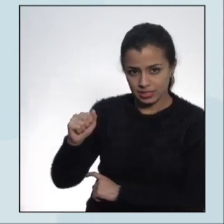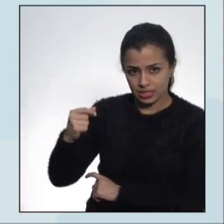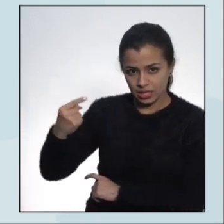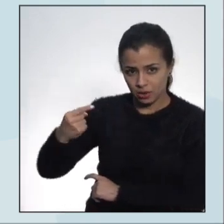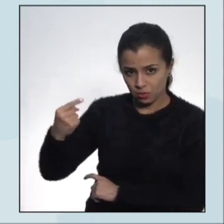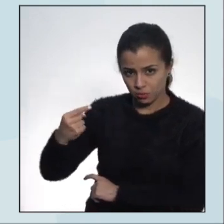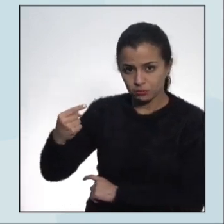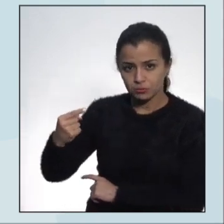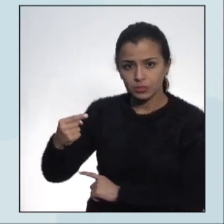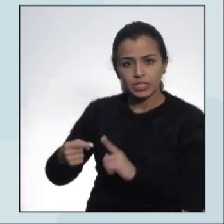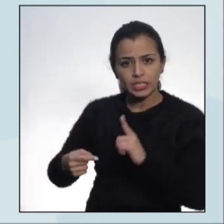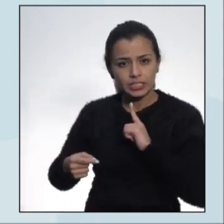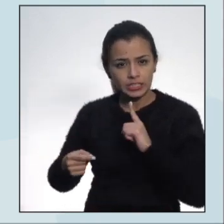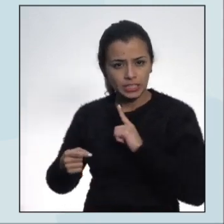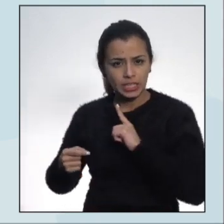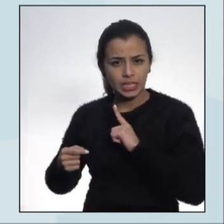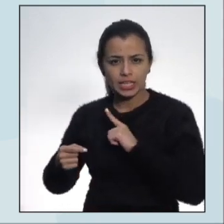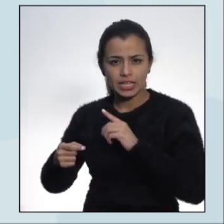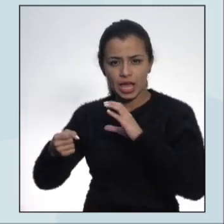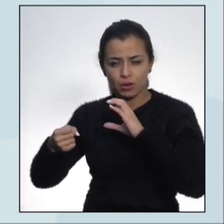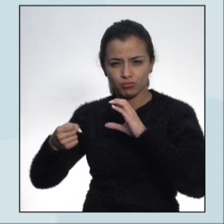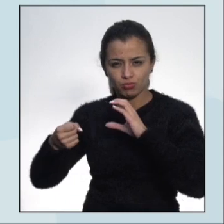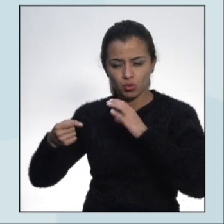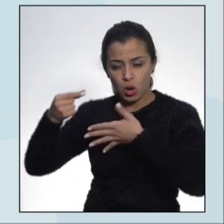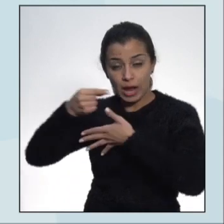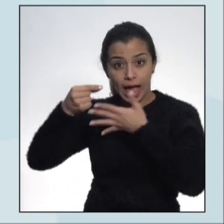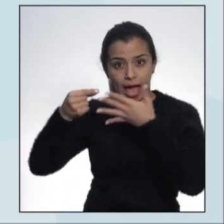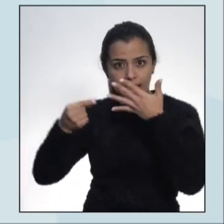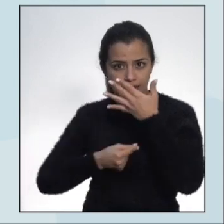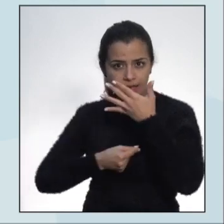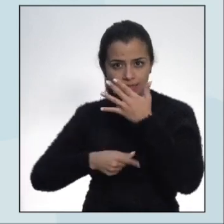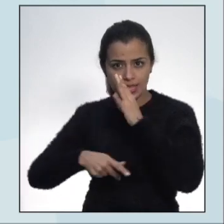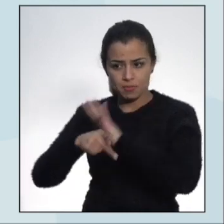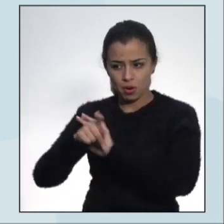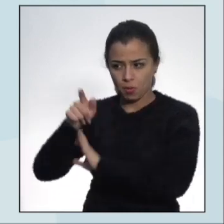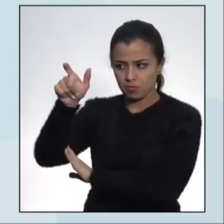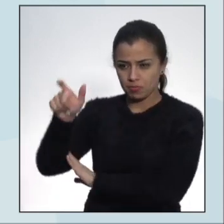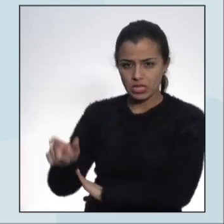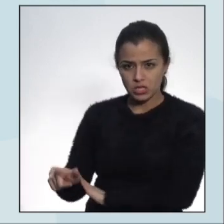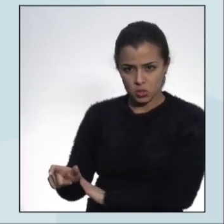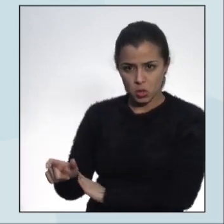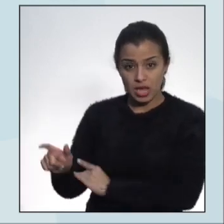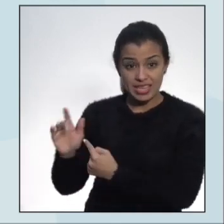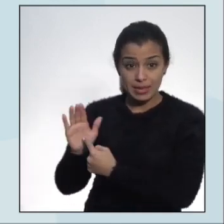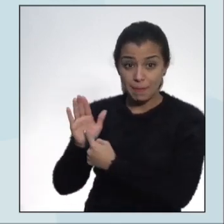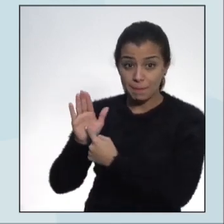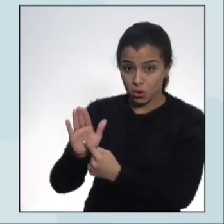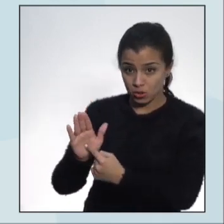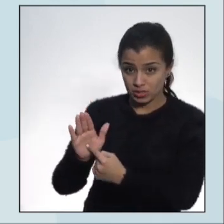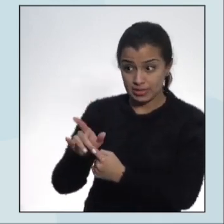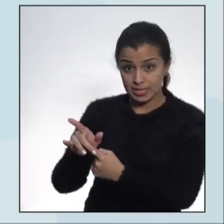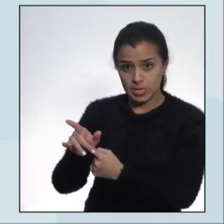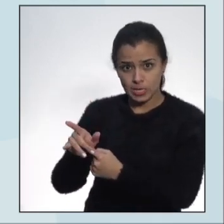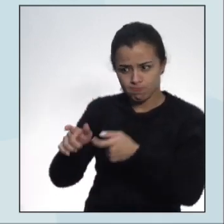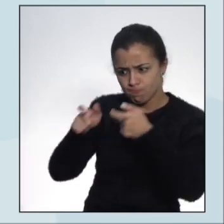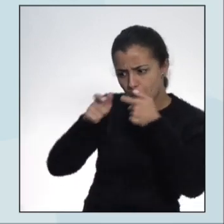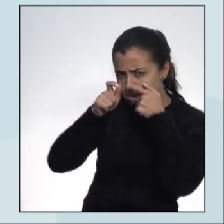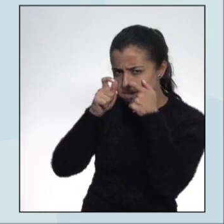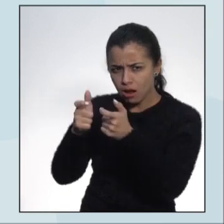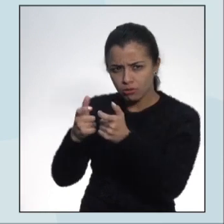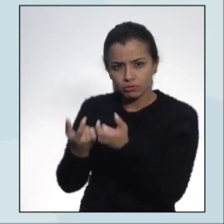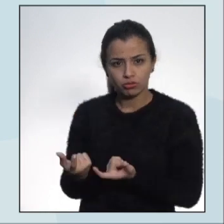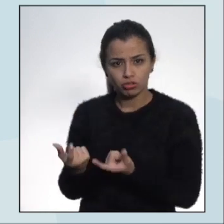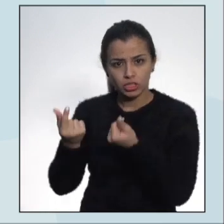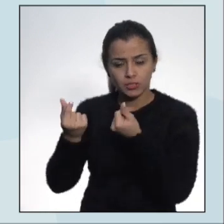Ambrósio, né? Isso que eu falei para vocês, que ele é o vilão. Quanto à ganância pelo dinheiro. Em qual frase é evidenciado seu